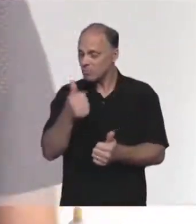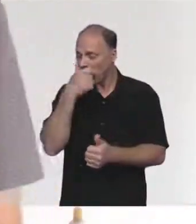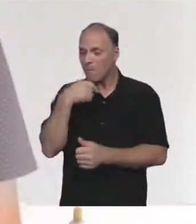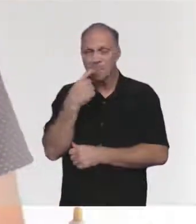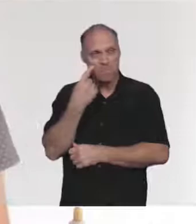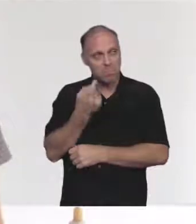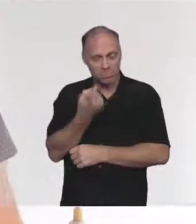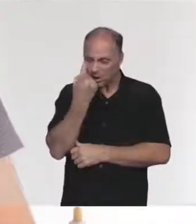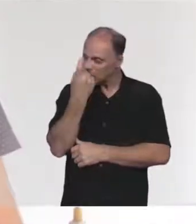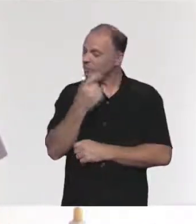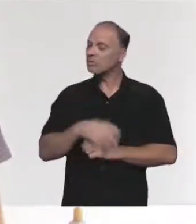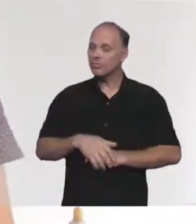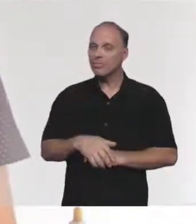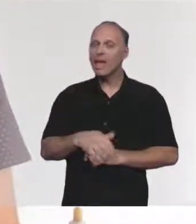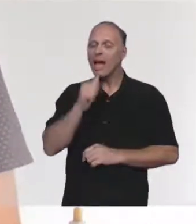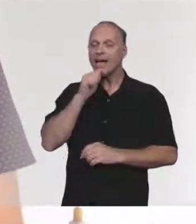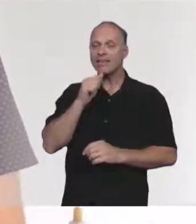aí